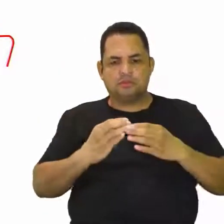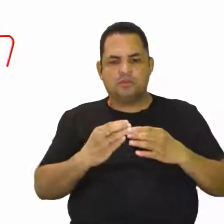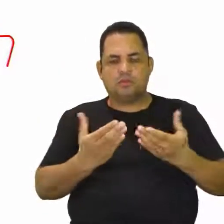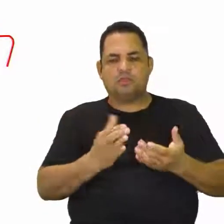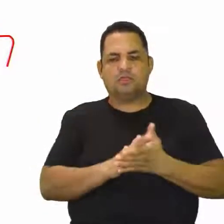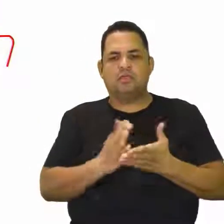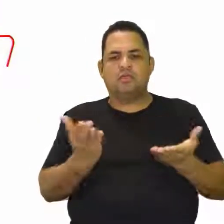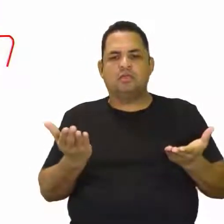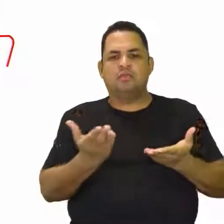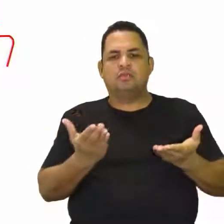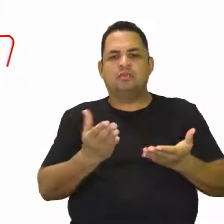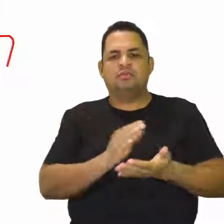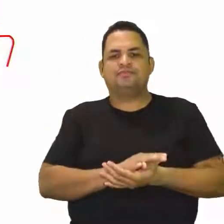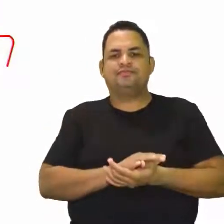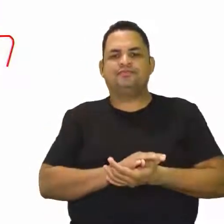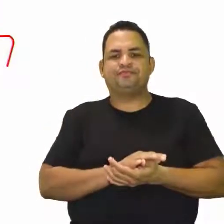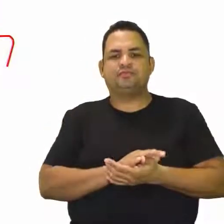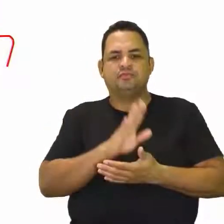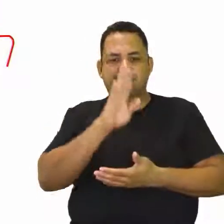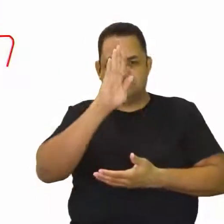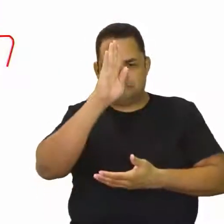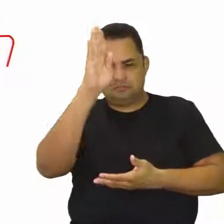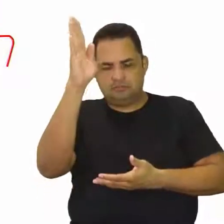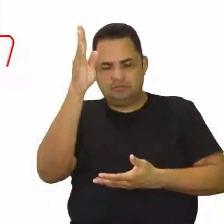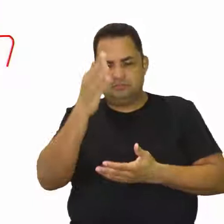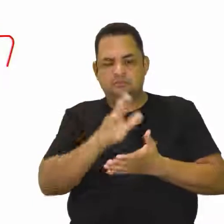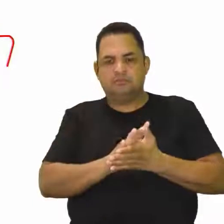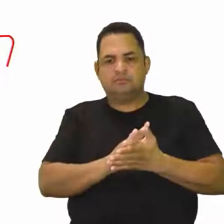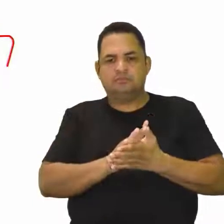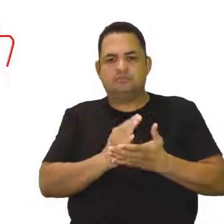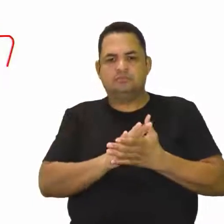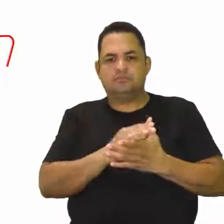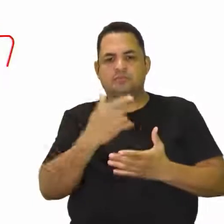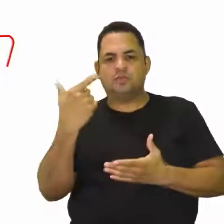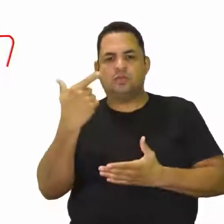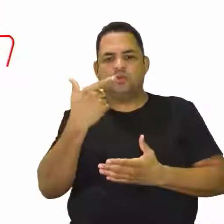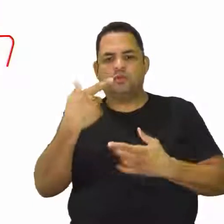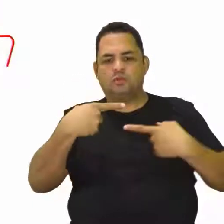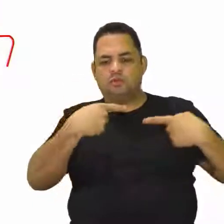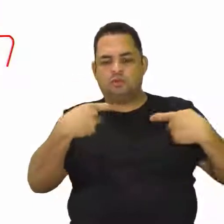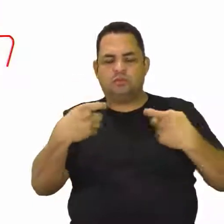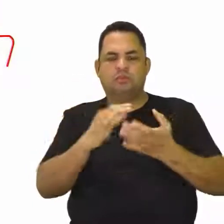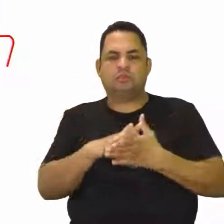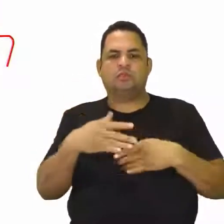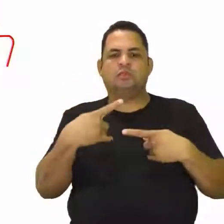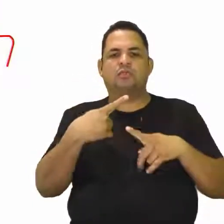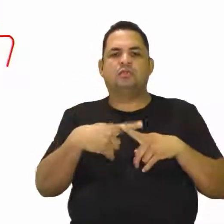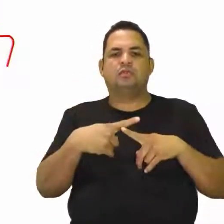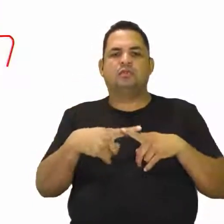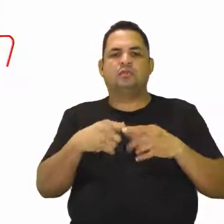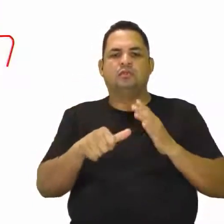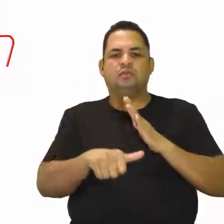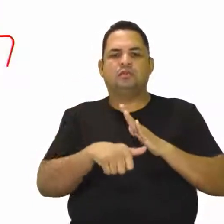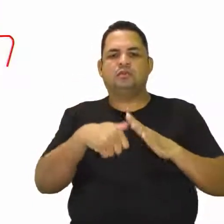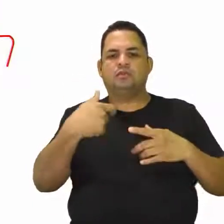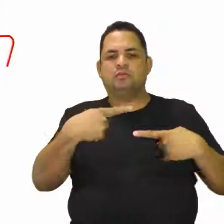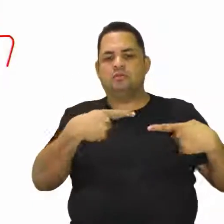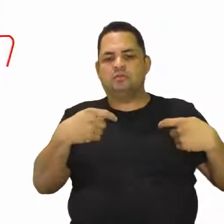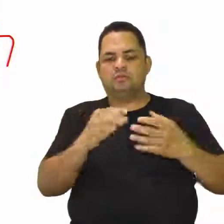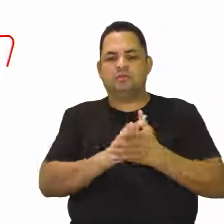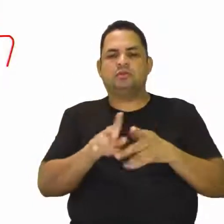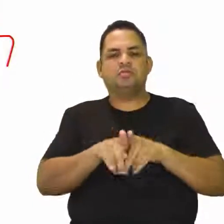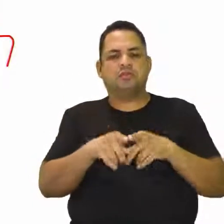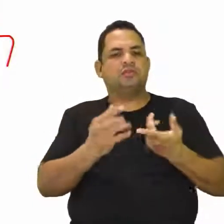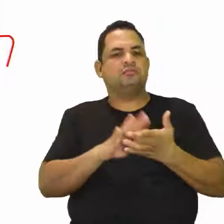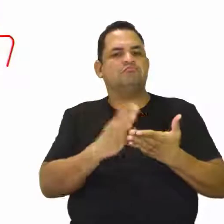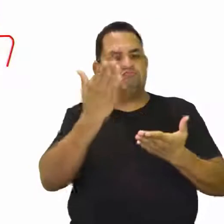Agora isso vai ser fundamental no segundo conflito. Até porque no primeiro conflito também foi